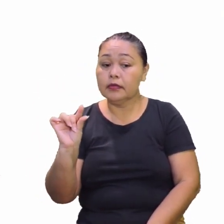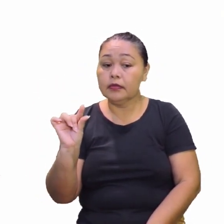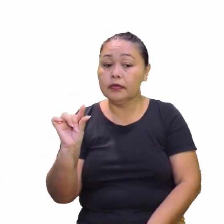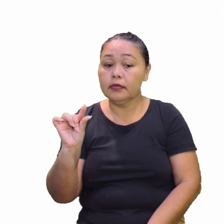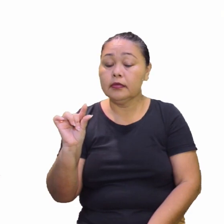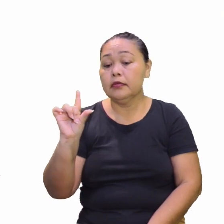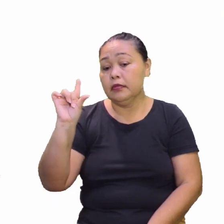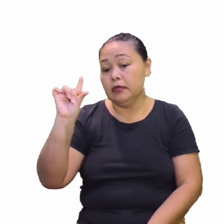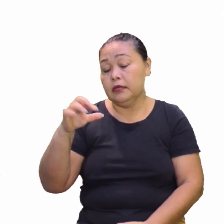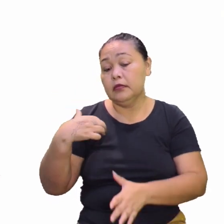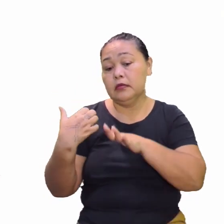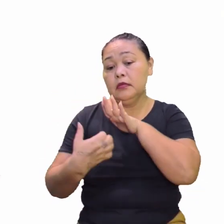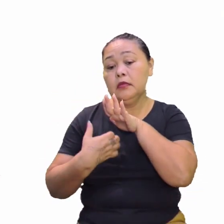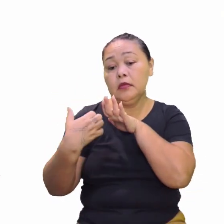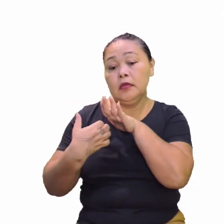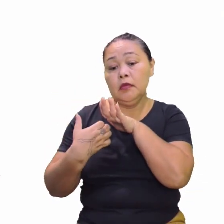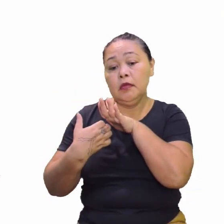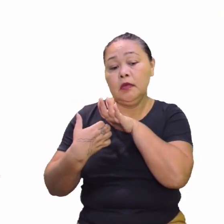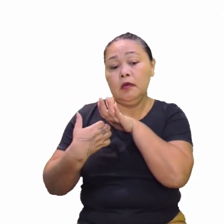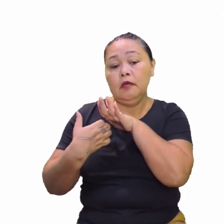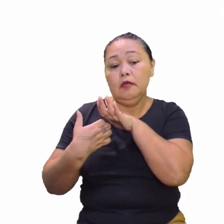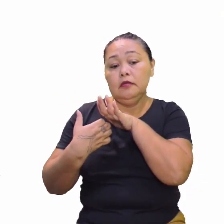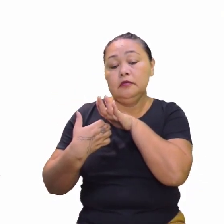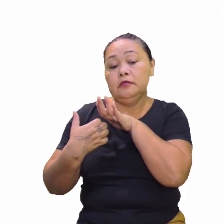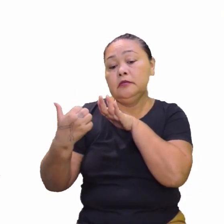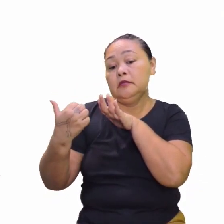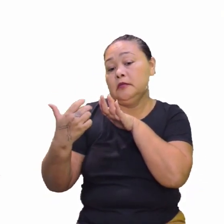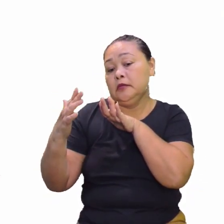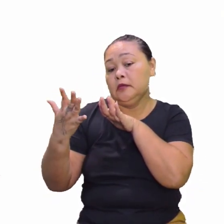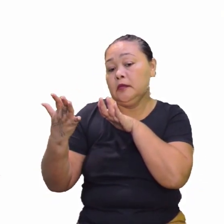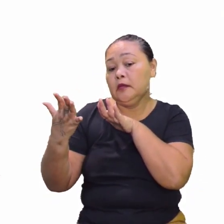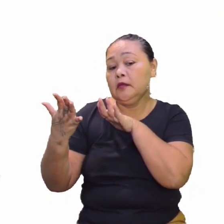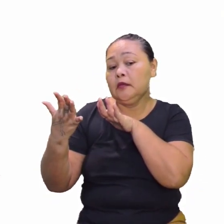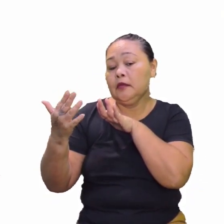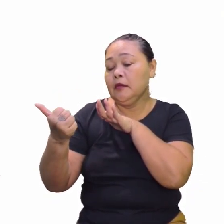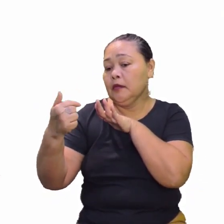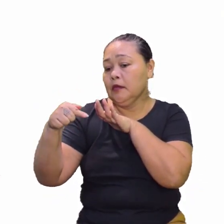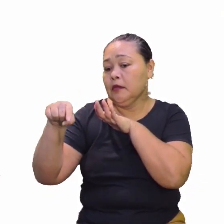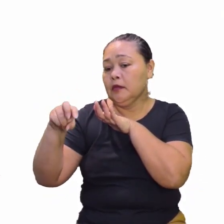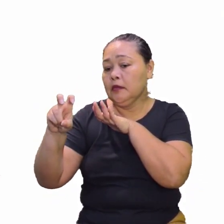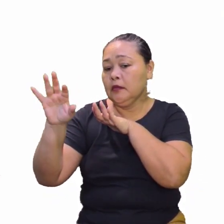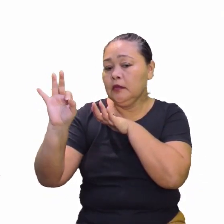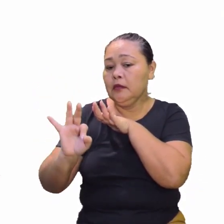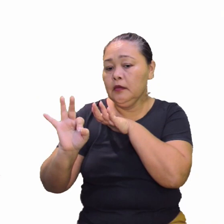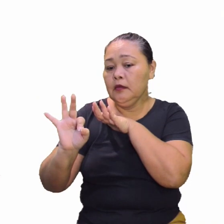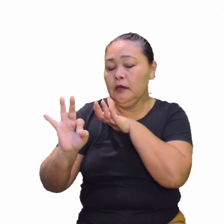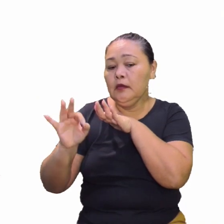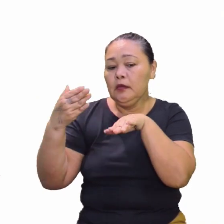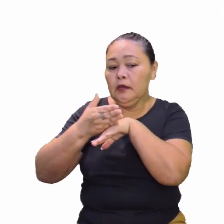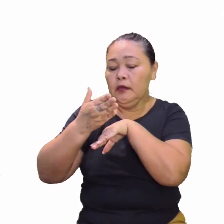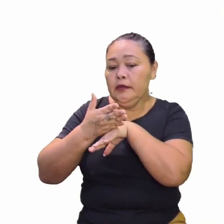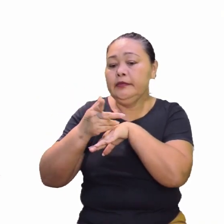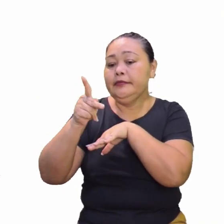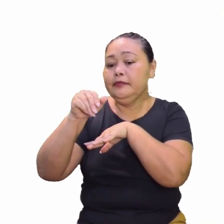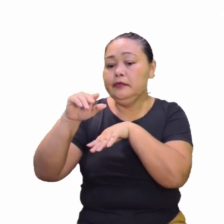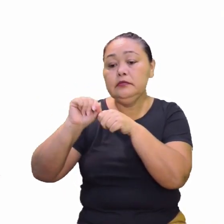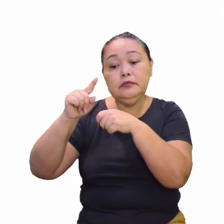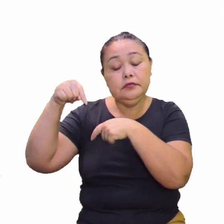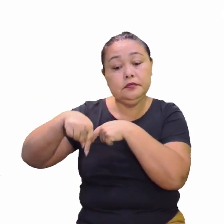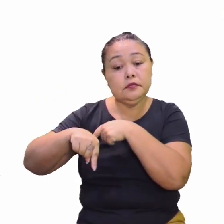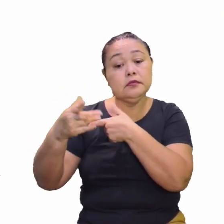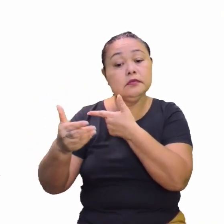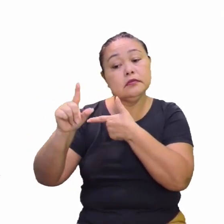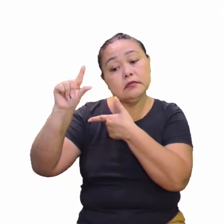Redução, quando a gente fala da indústria, a indústria ela estava em 2018 17,5% na participação do PIB